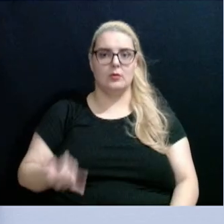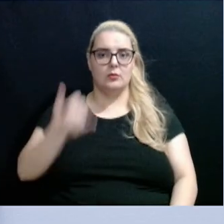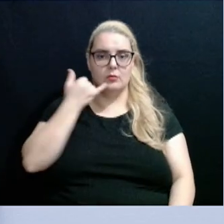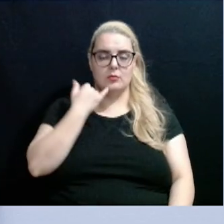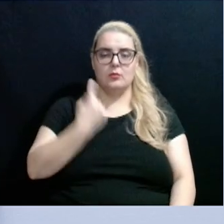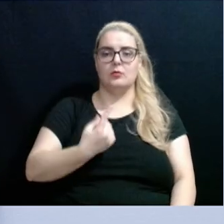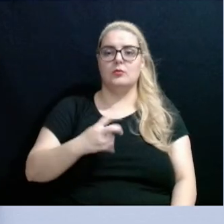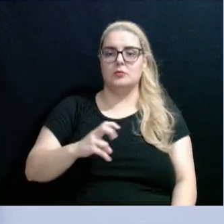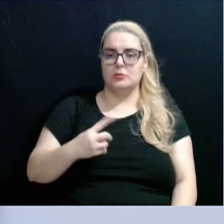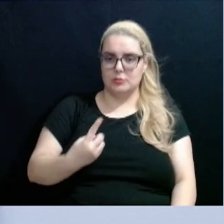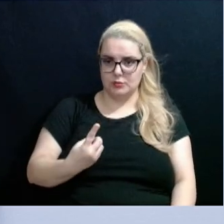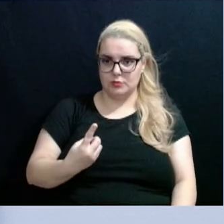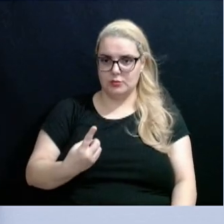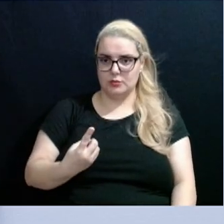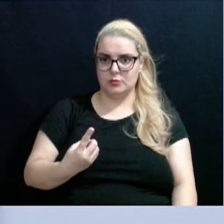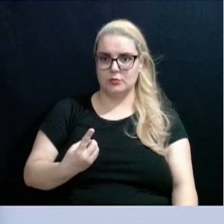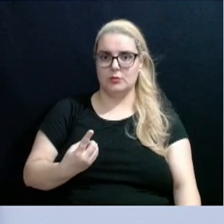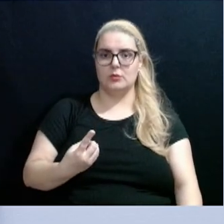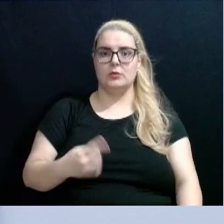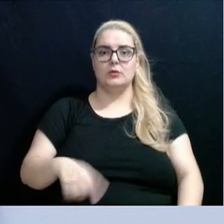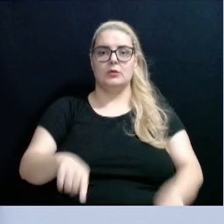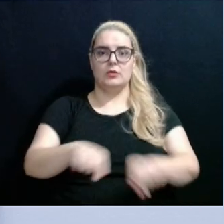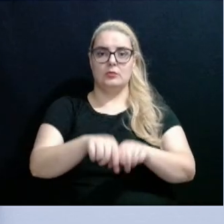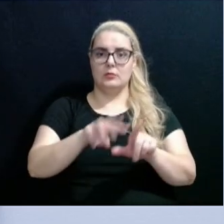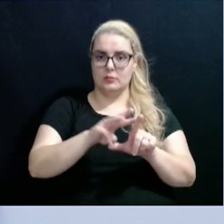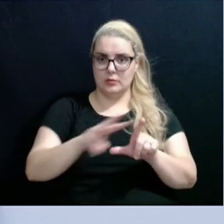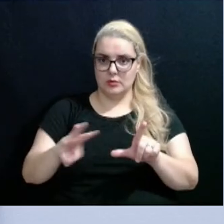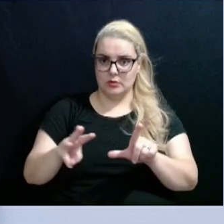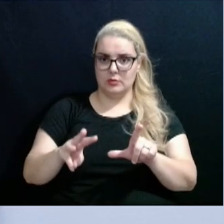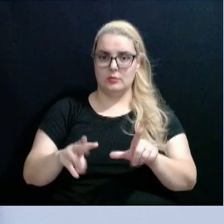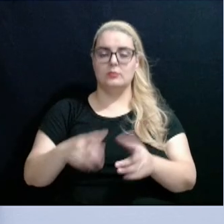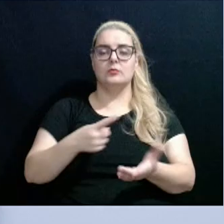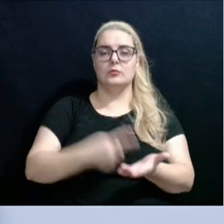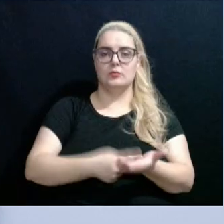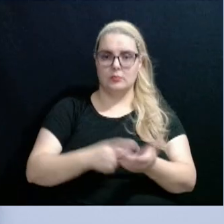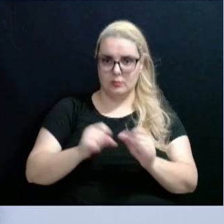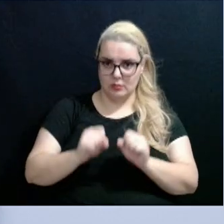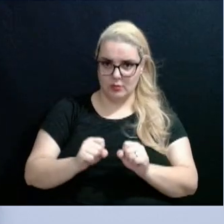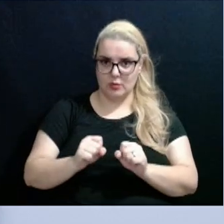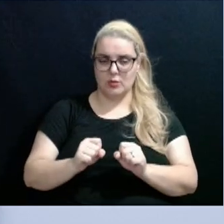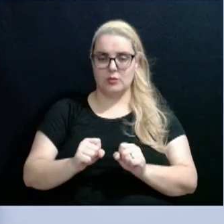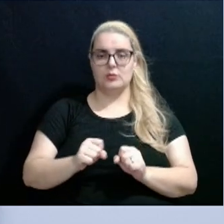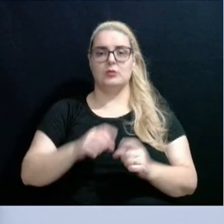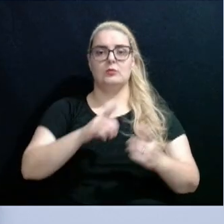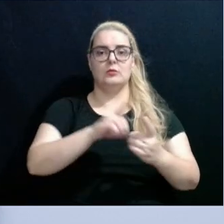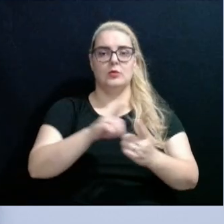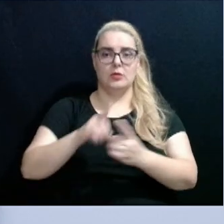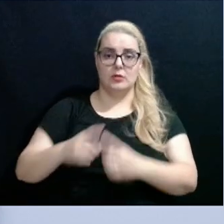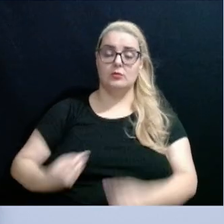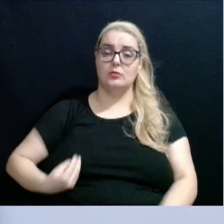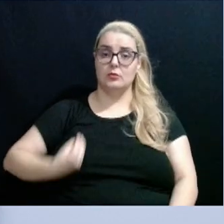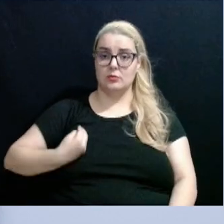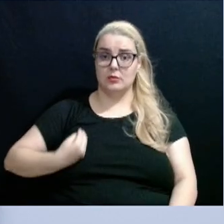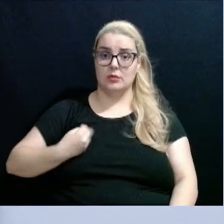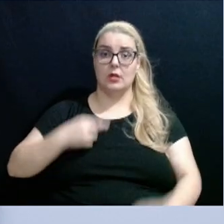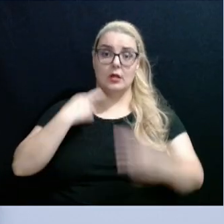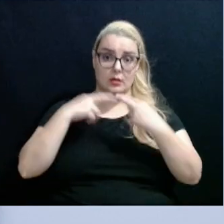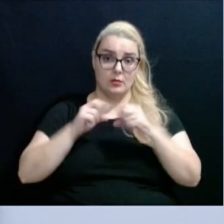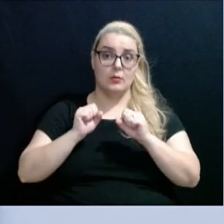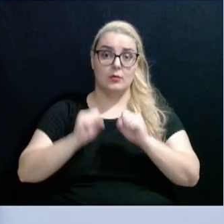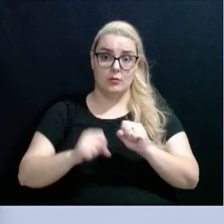151, também pelo site, pode ser feito agendamento para atendimento presencial. A reclamação também pode ser